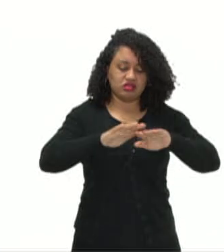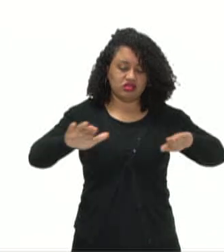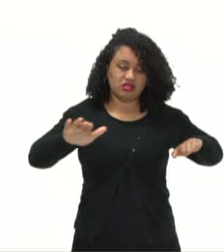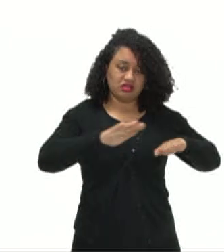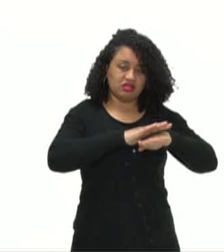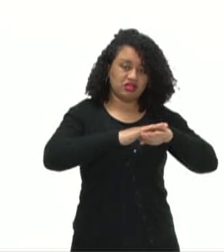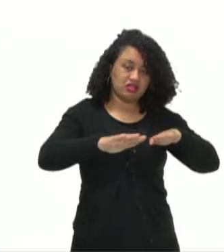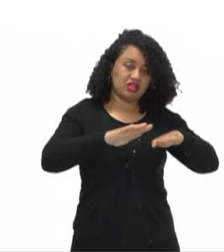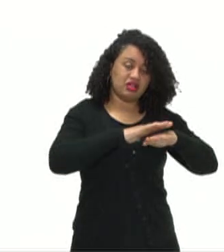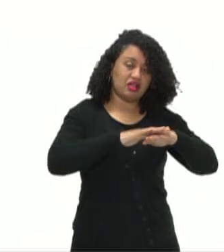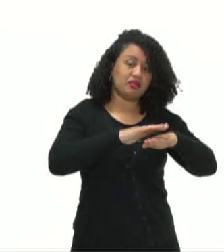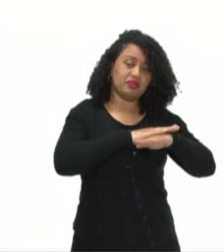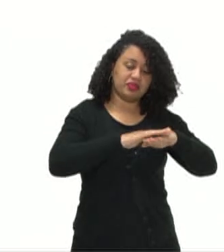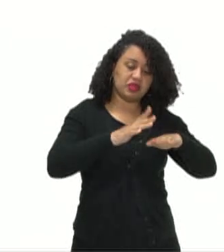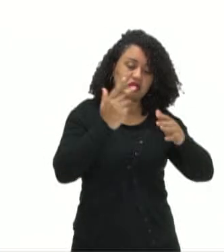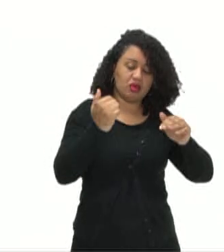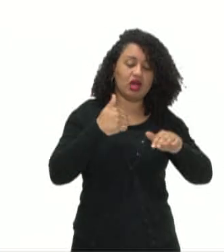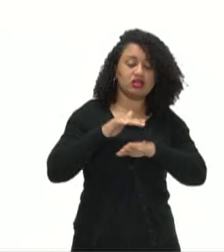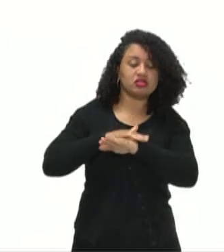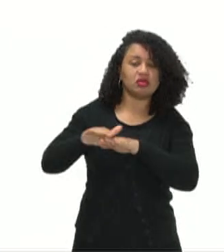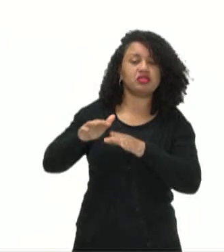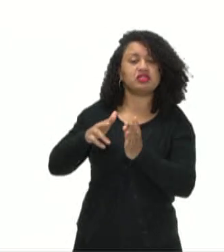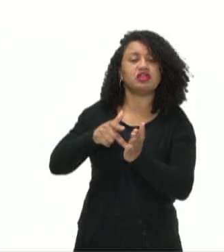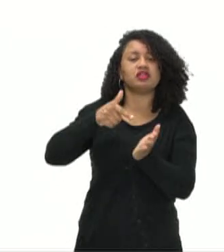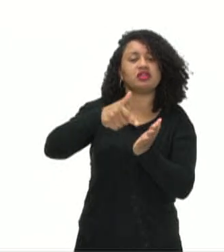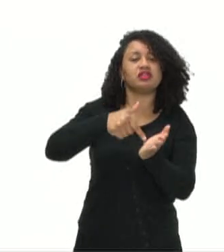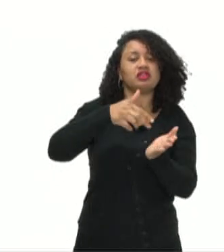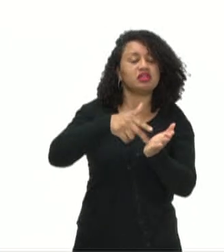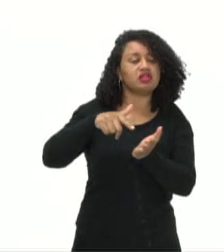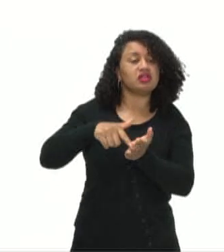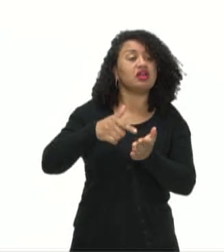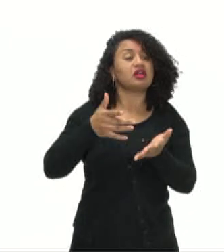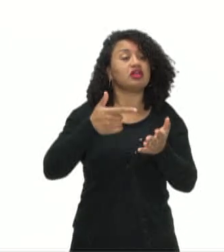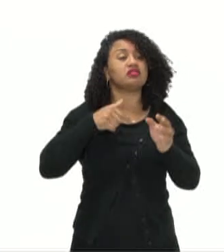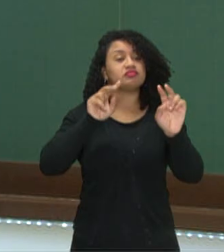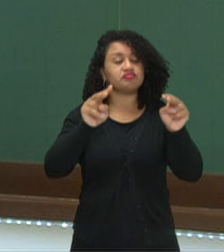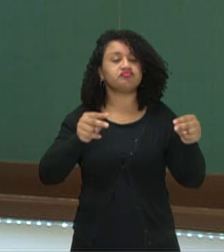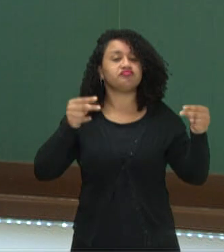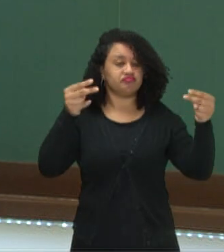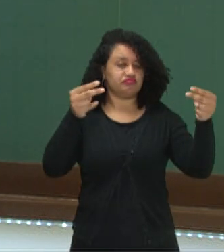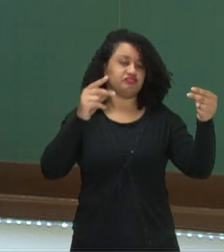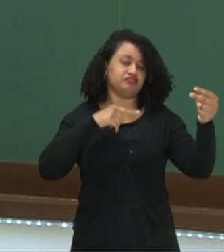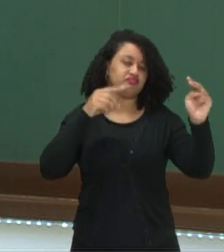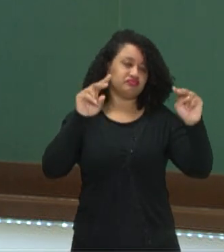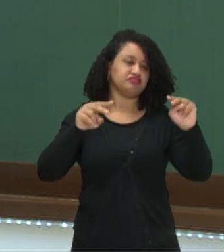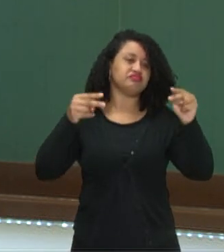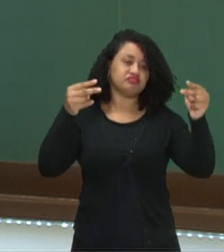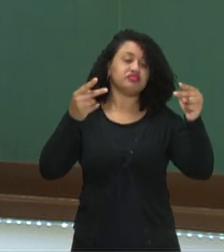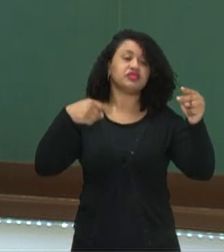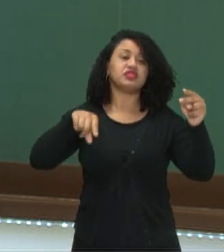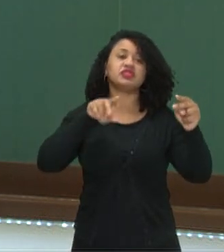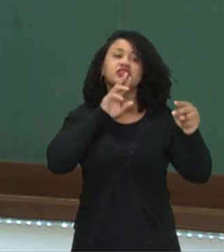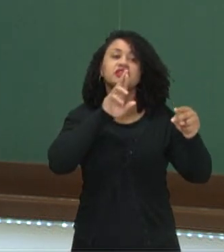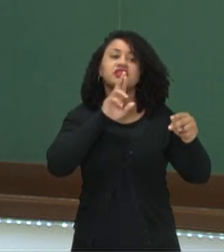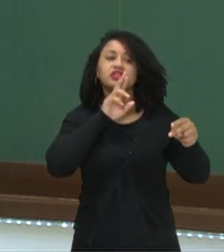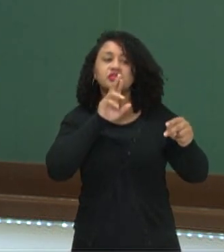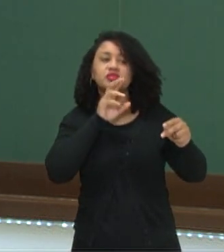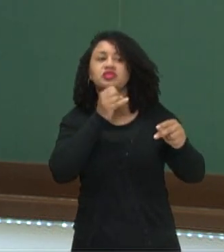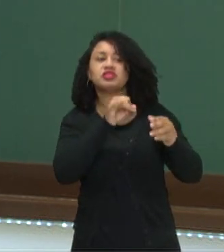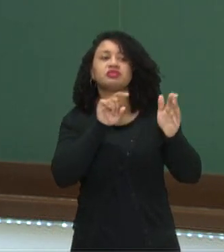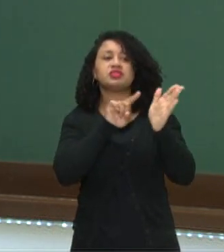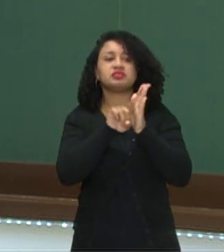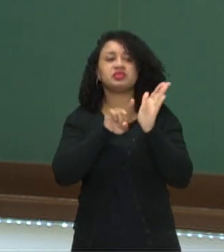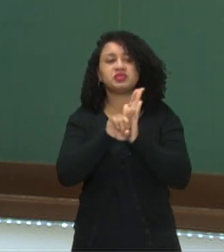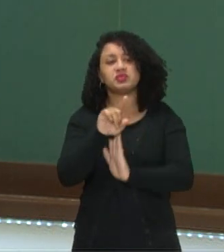pista de patinação, né? Eu quero que vocês acessem esse link aqui e respondam as seguintes